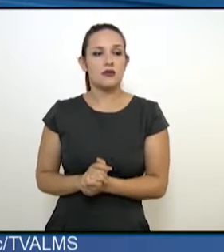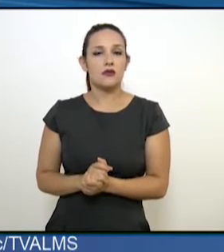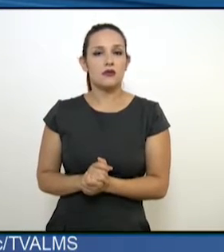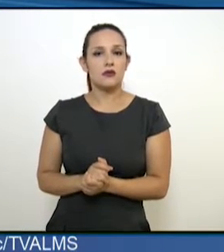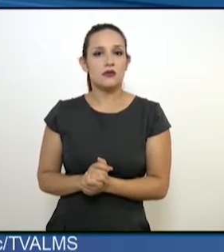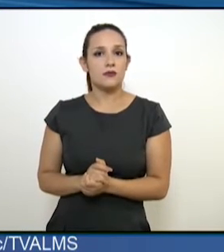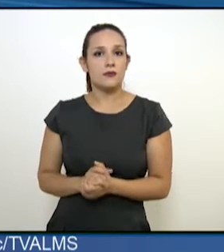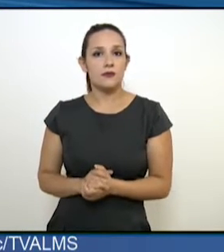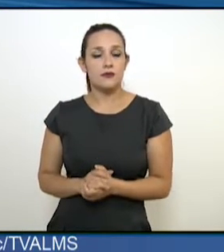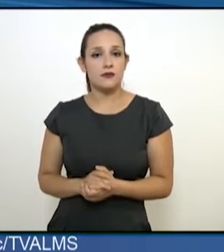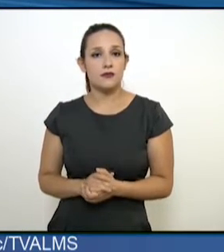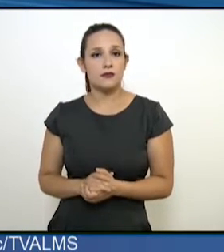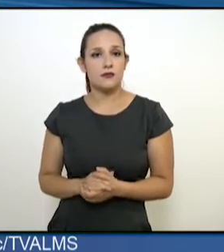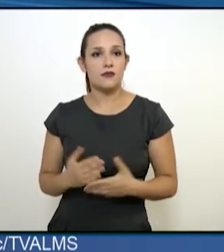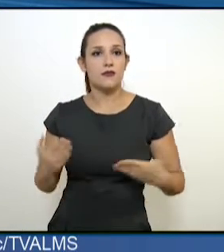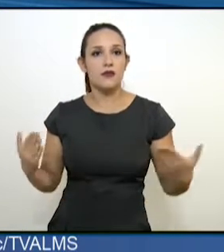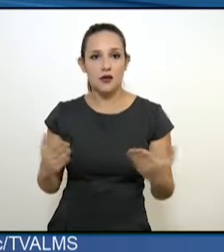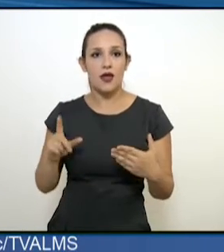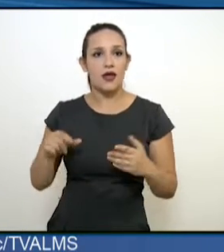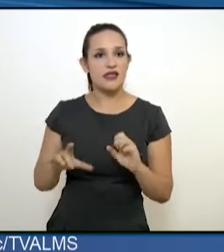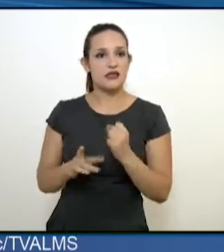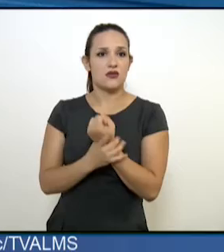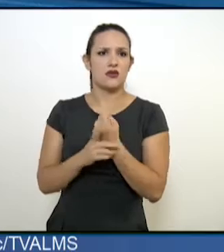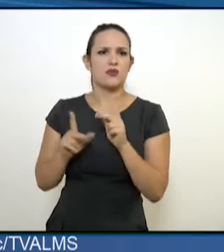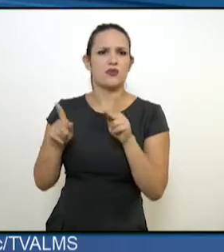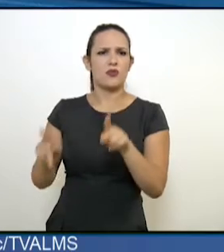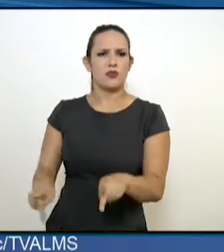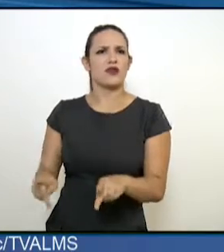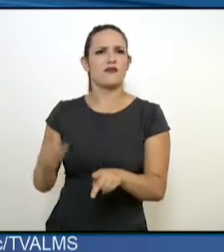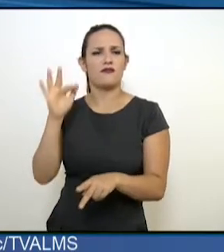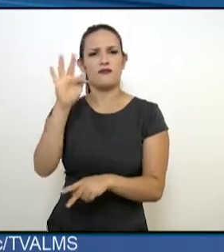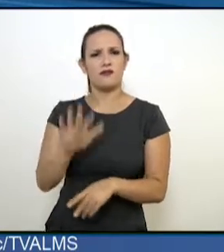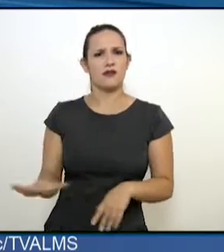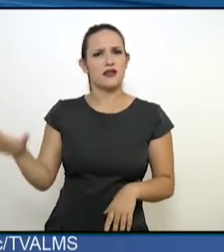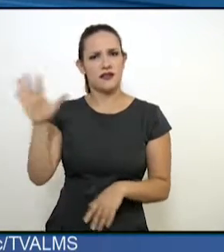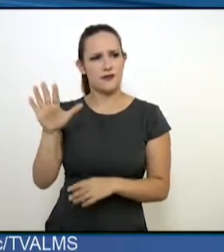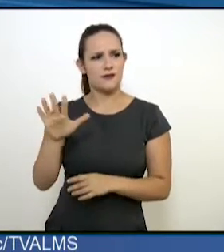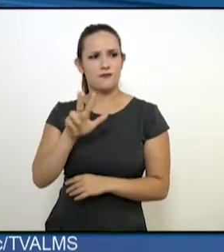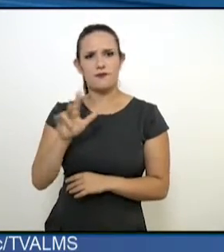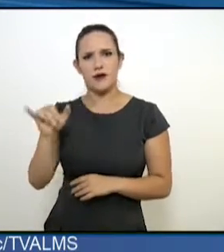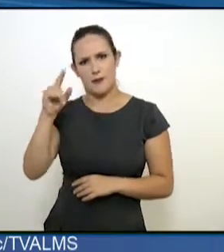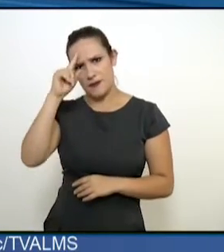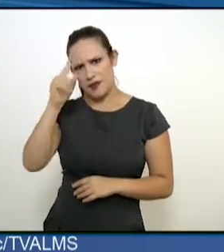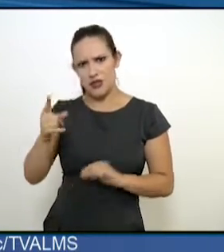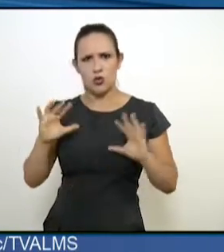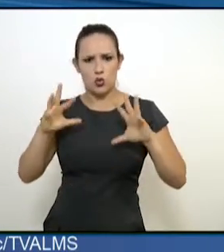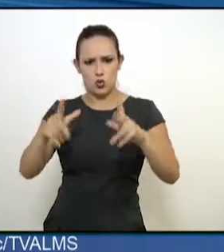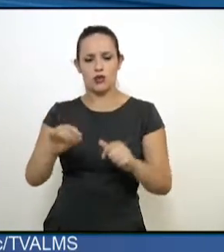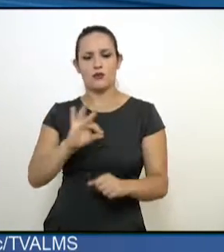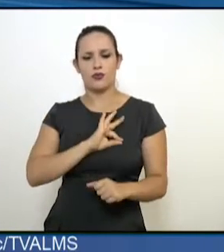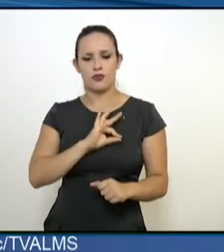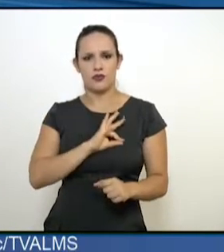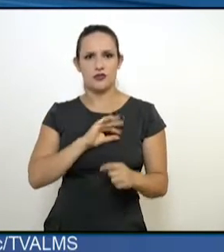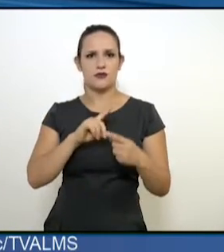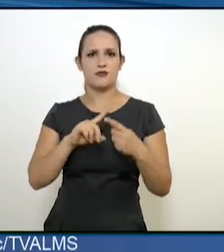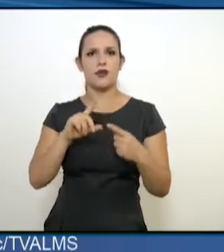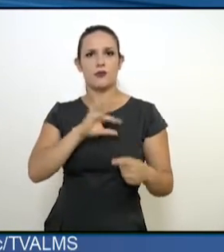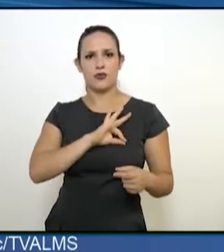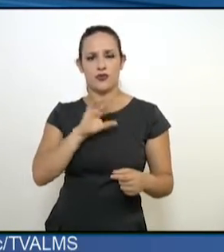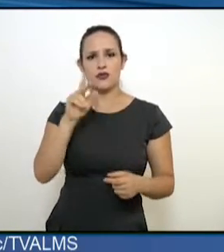para no Ministério da Segurança Pública Federal, que vai comandar as polícias